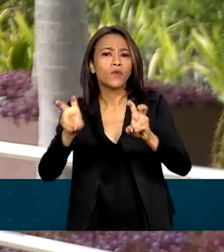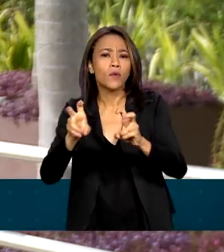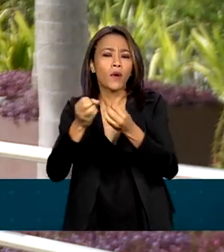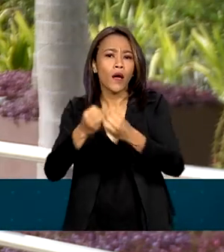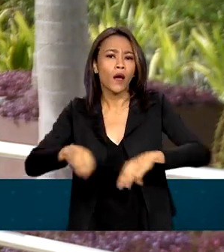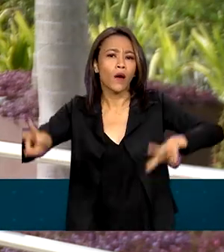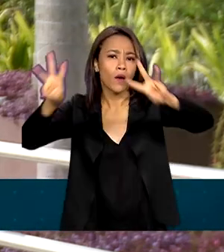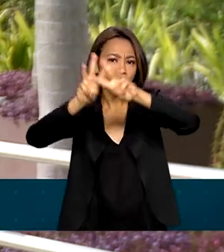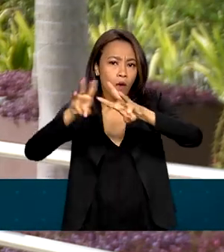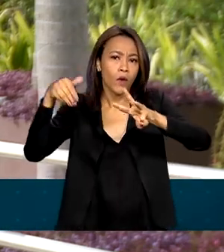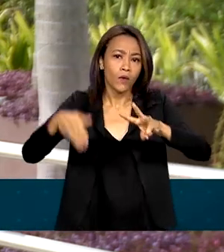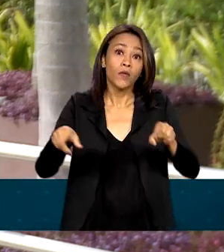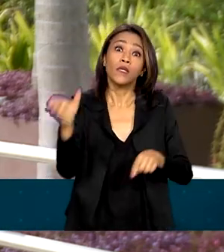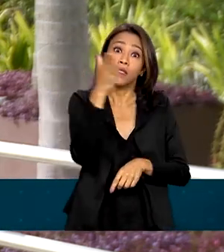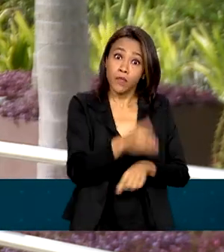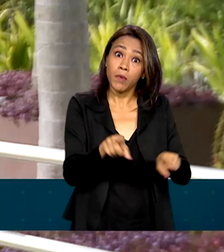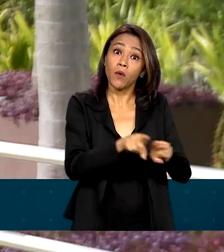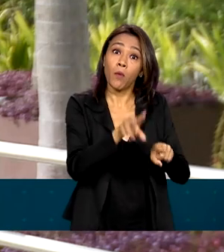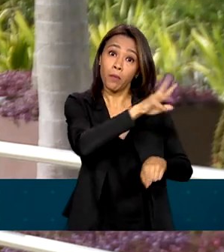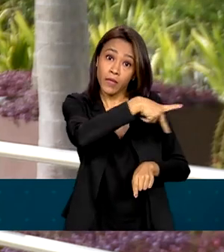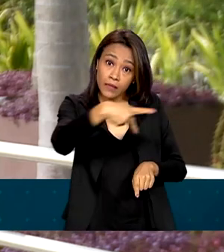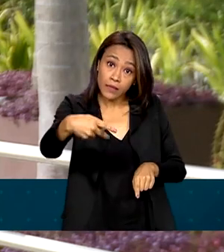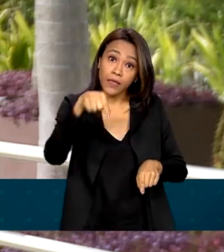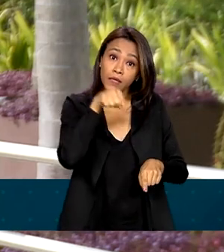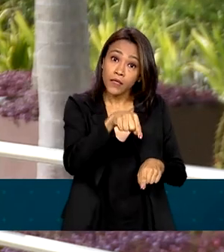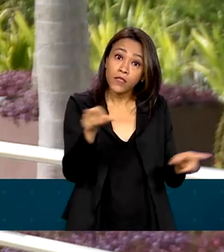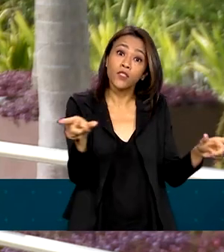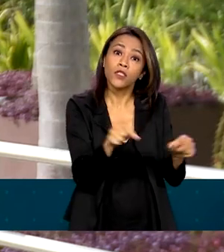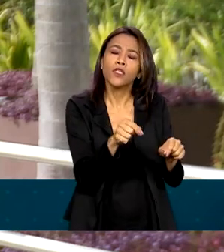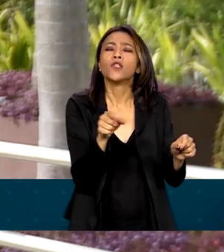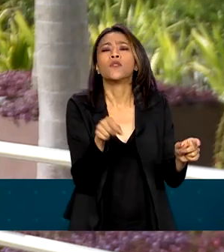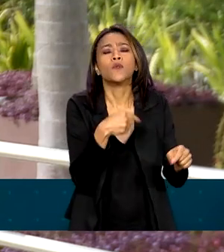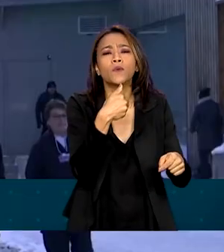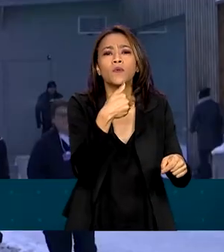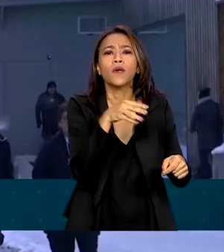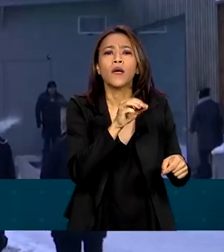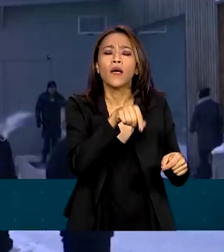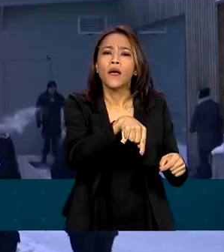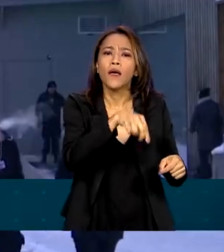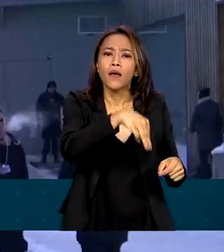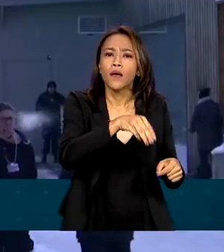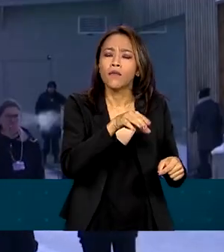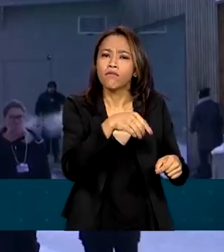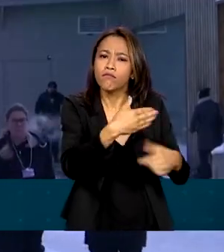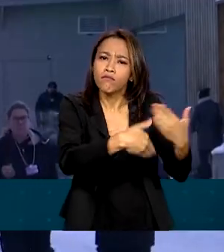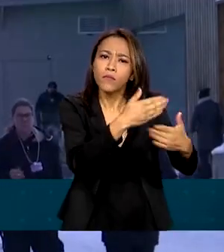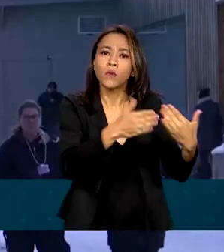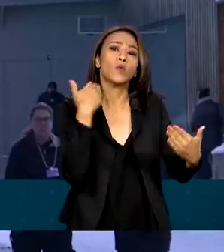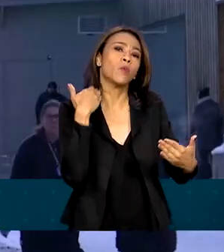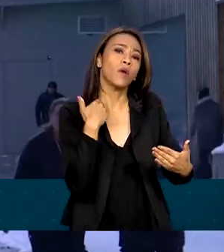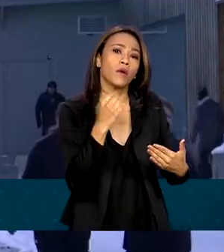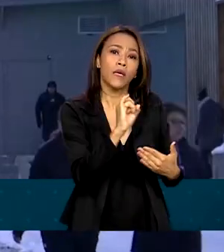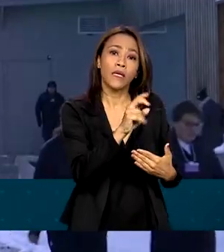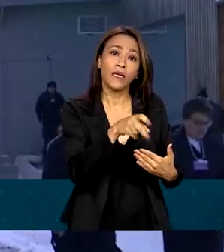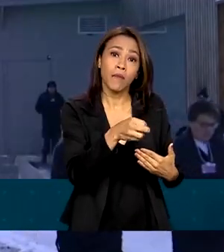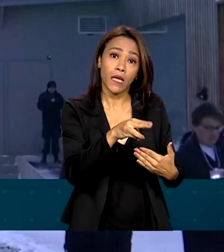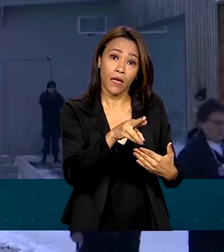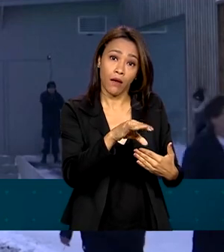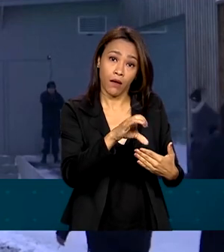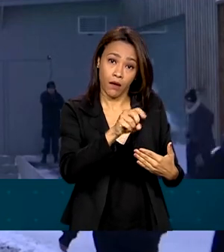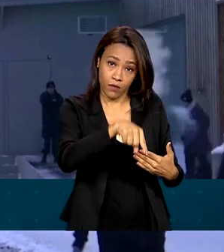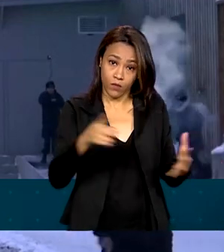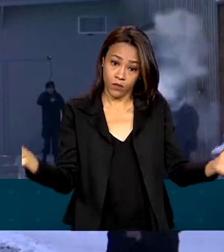Desenvolvimento e o presidente do Banco Interamericano de Desenvolvimento. Na Agência Brasileira de Promoção de Exportações